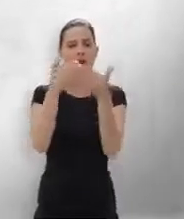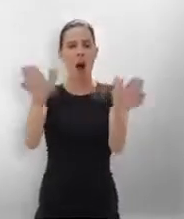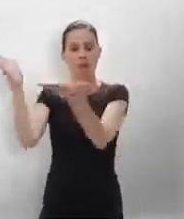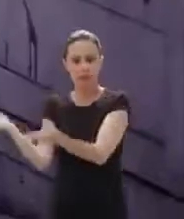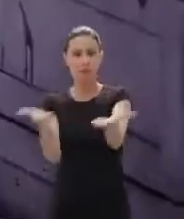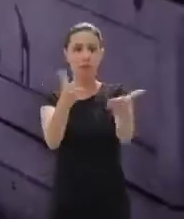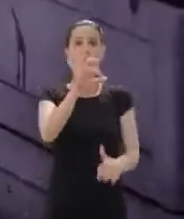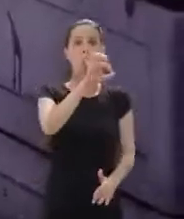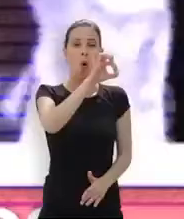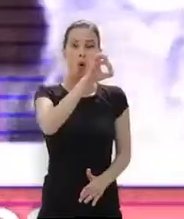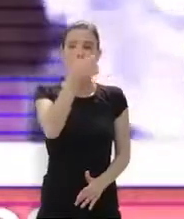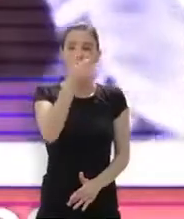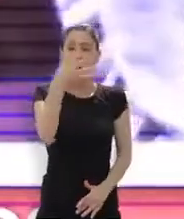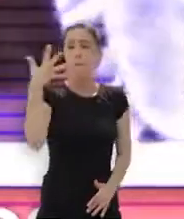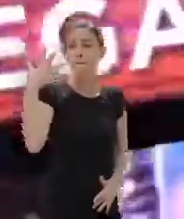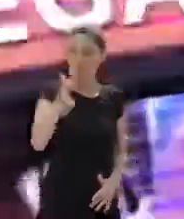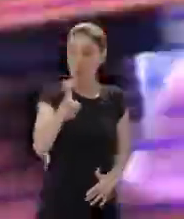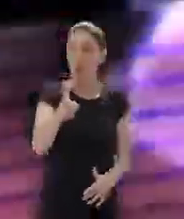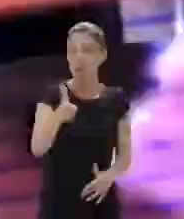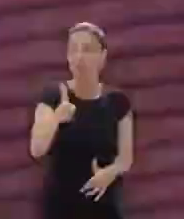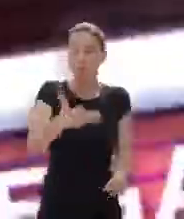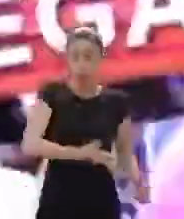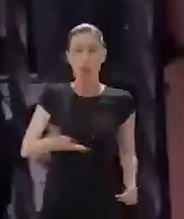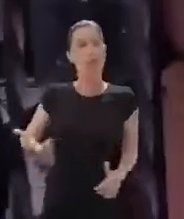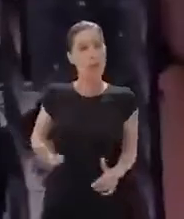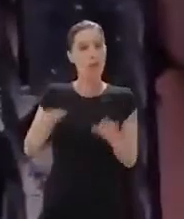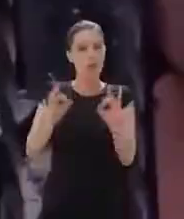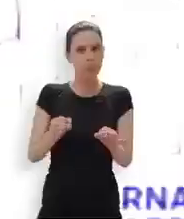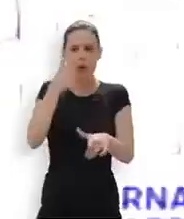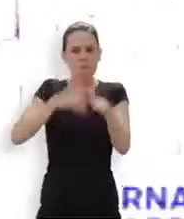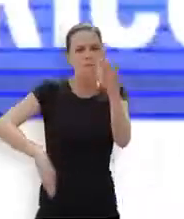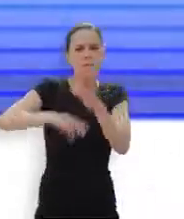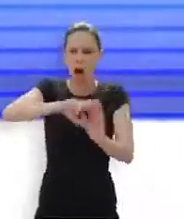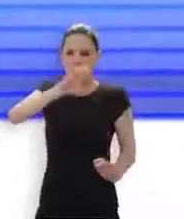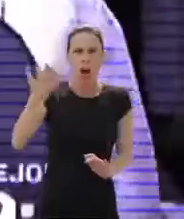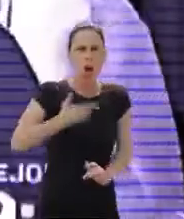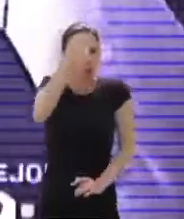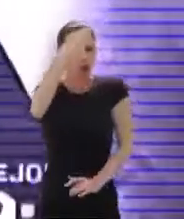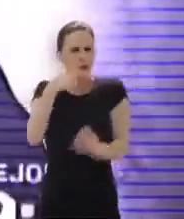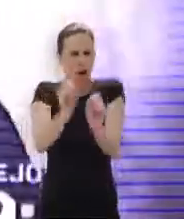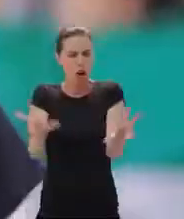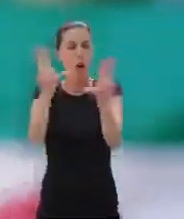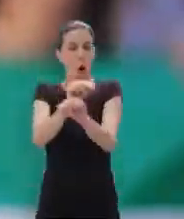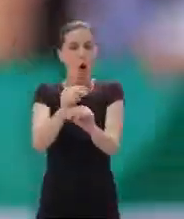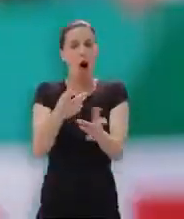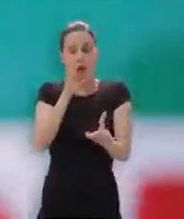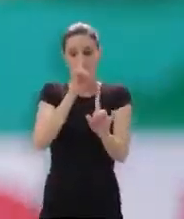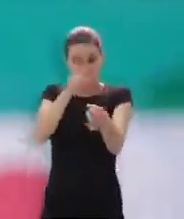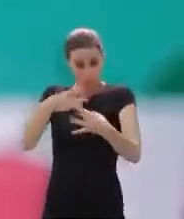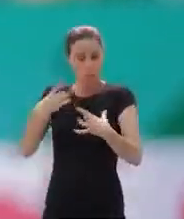CDs e abriram a porta 850 mil os desempregados os máximos históricos